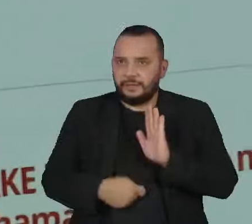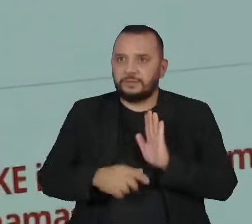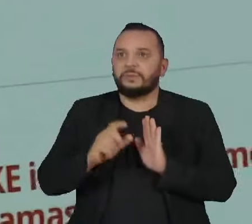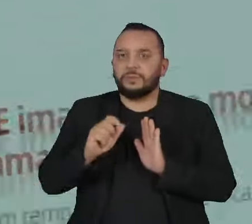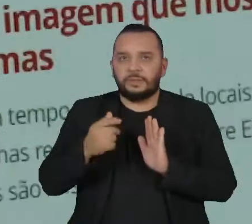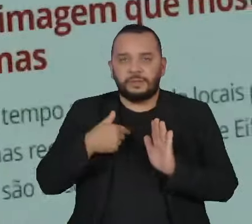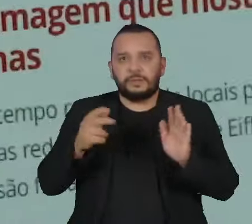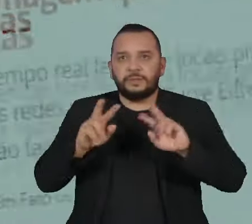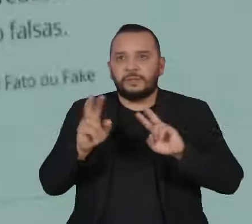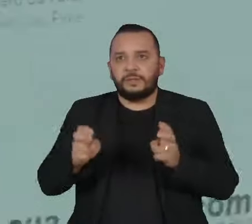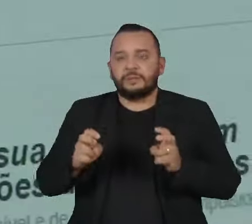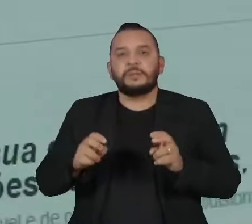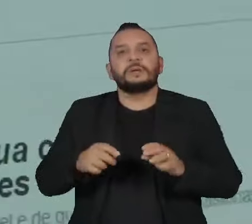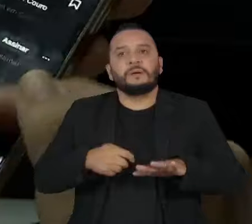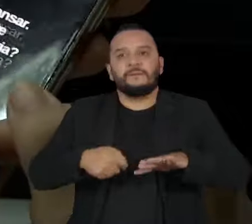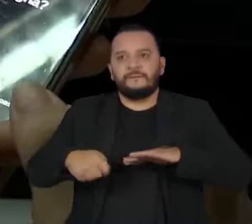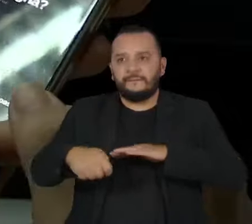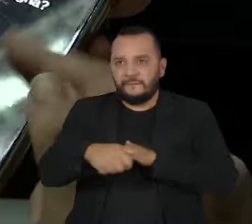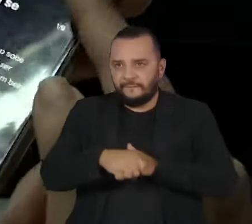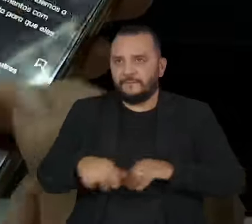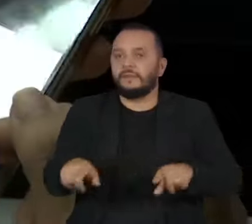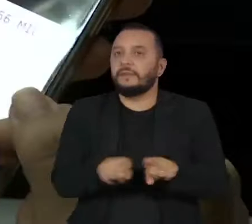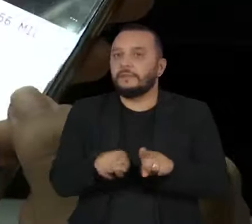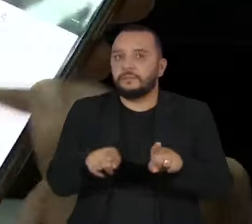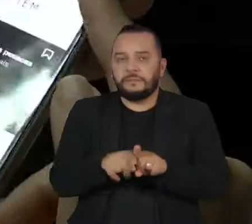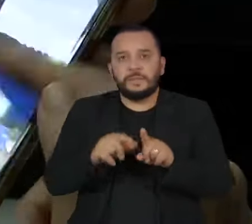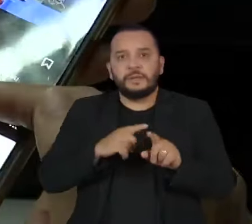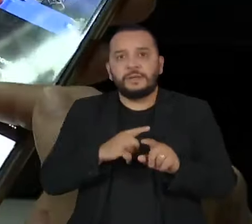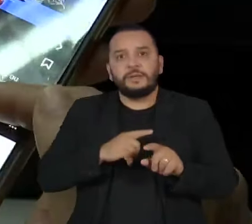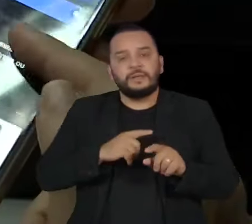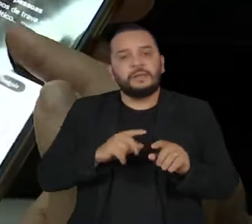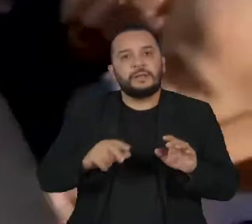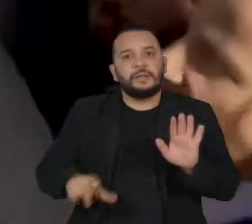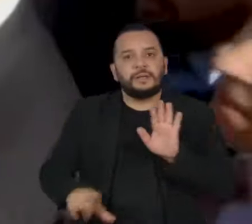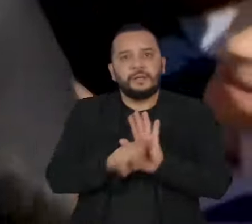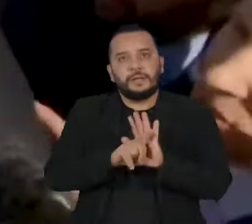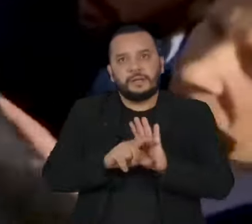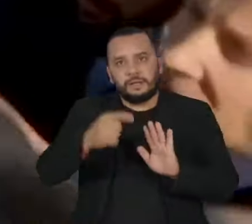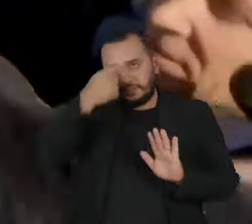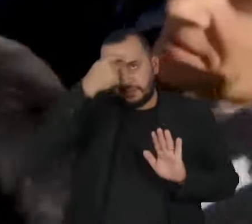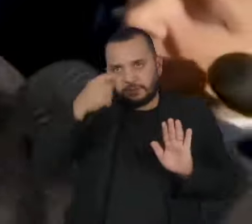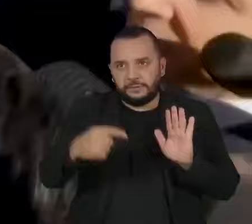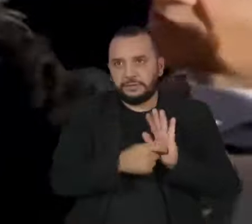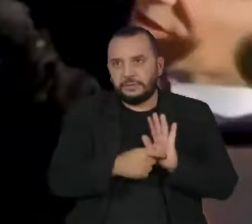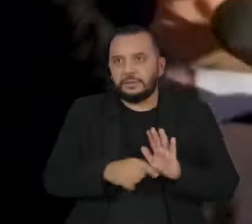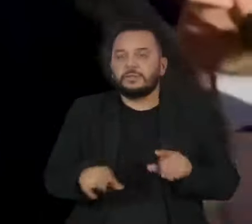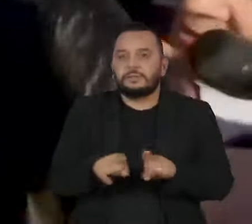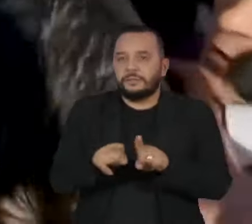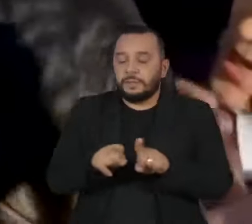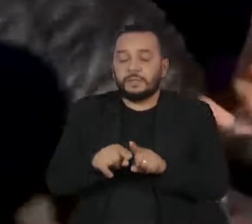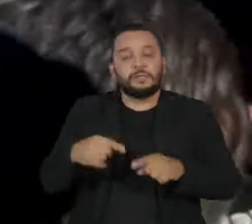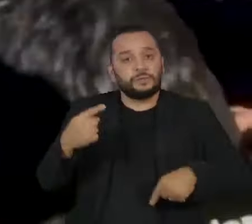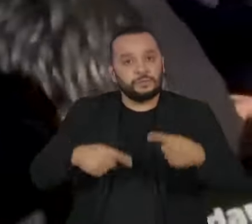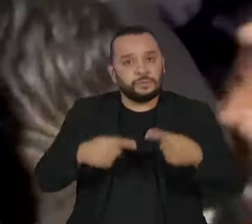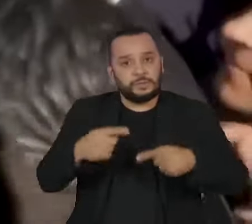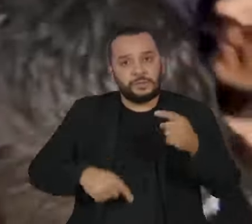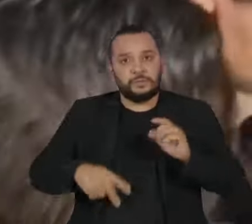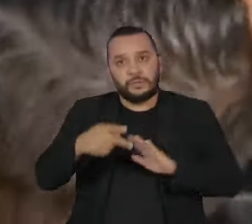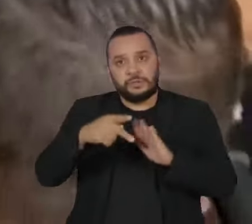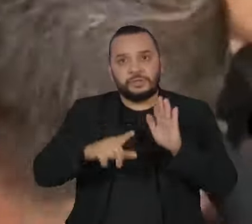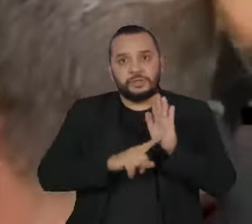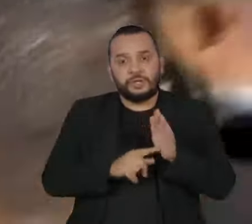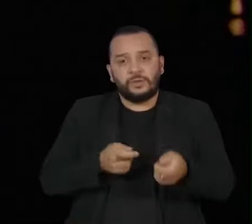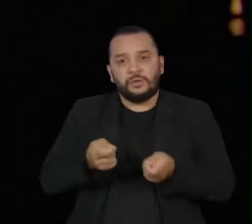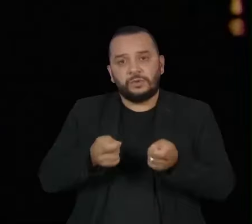dos temas da fake News e legisle também sobre inteligência artificial a discussão sobre o projeto de lei que regula as redes